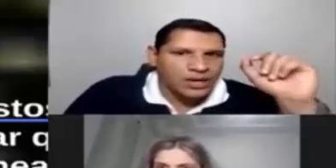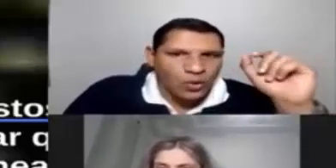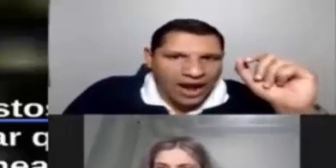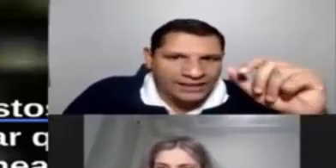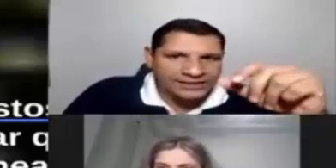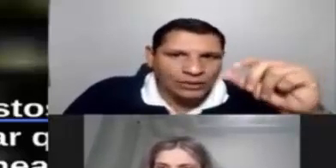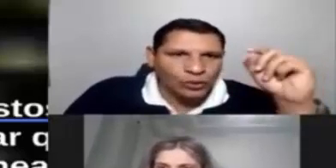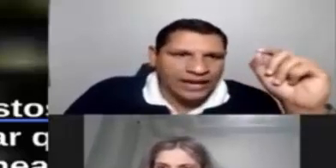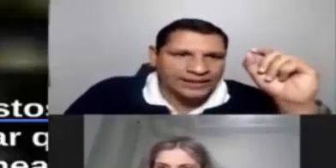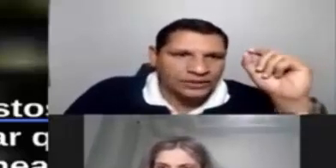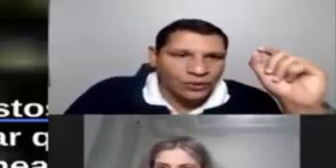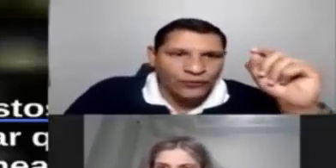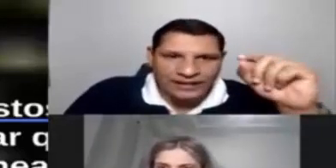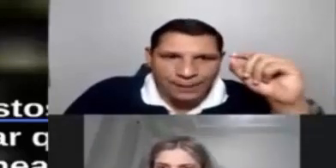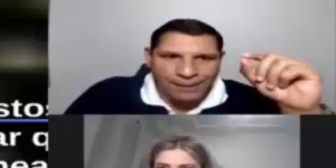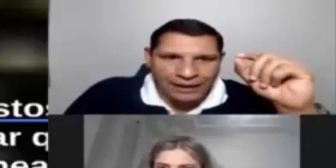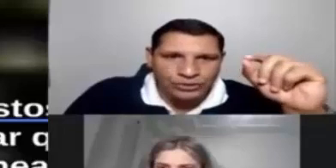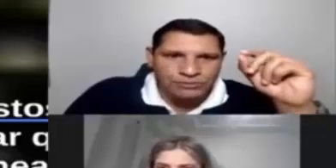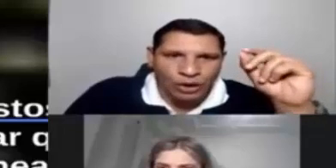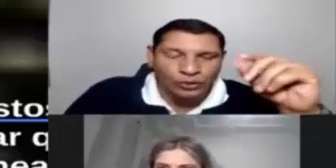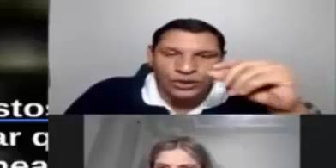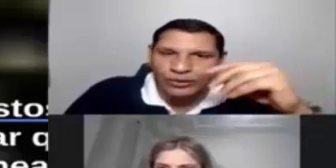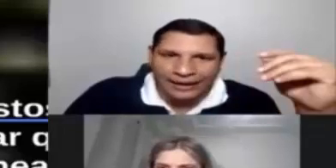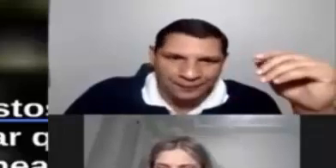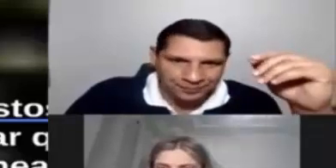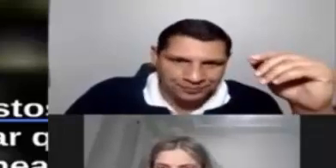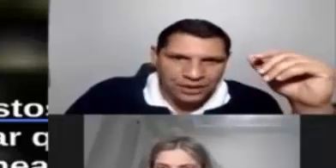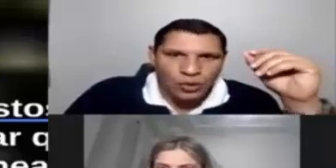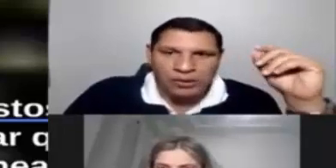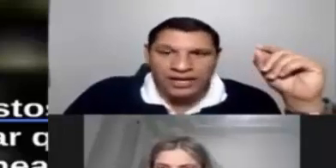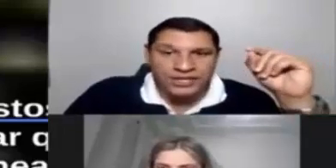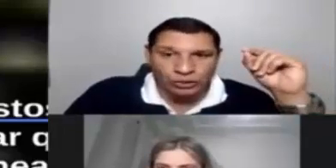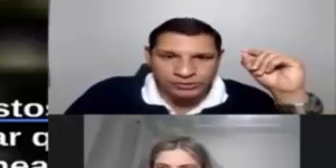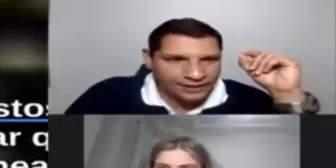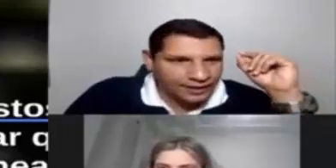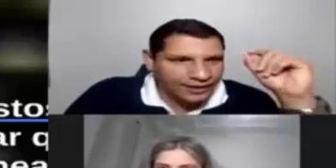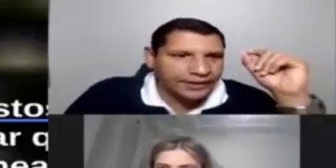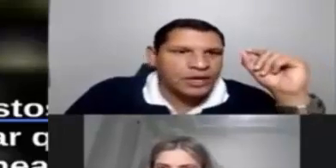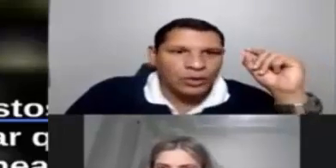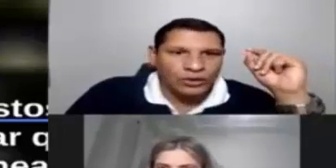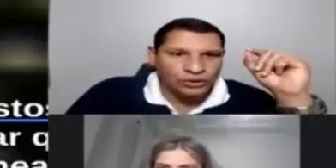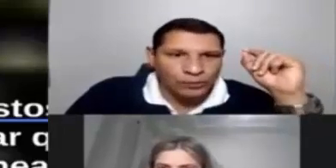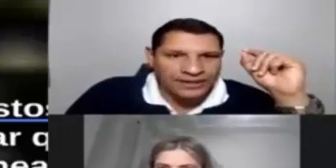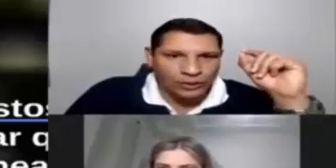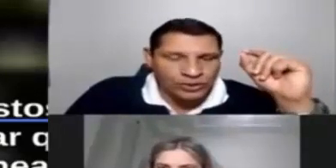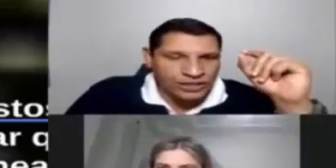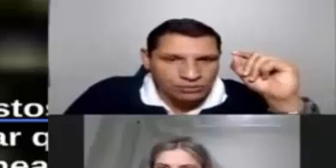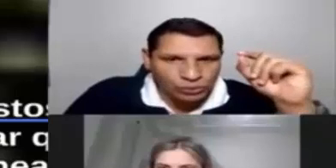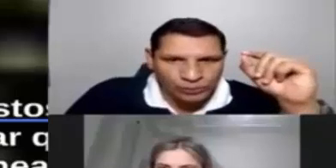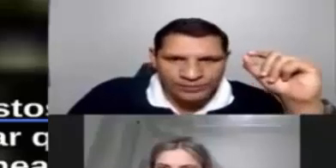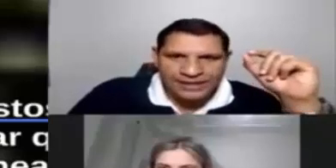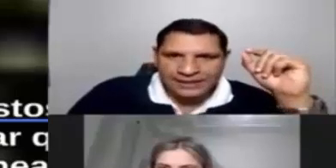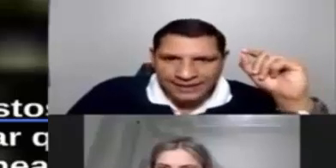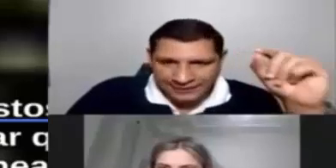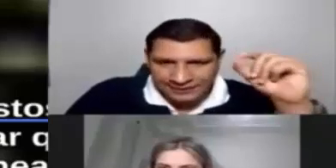o Hades é um lugar que não foi acabado de modo regular uma região subterrânea onde não brilha a luz deste